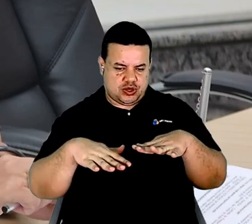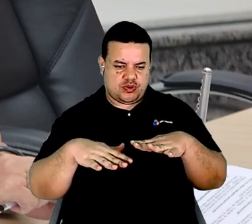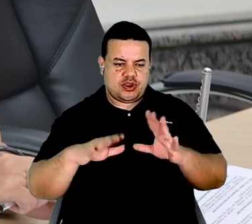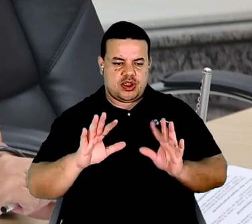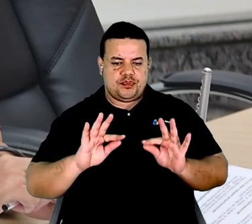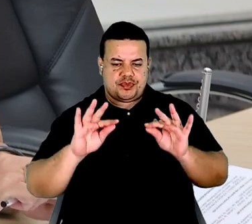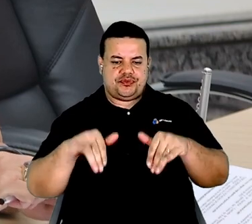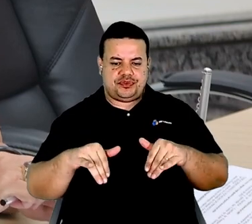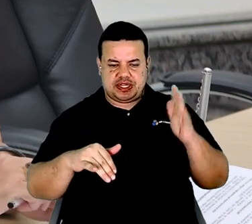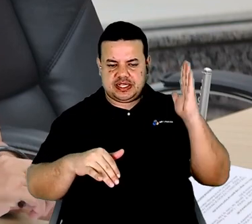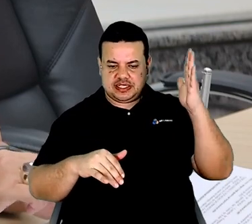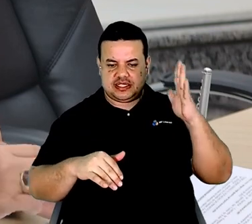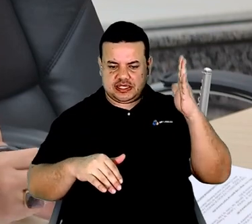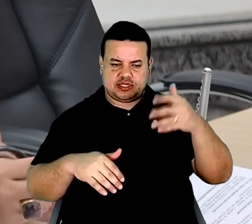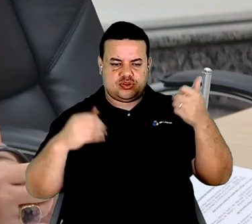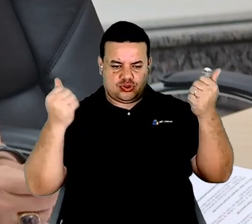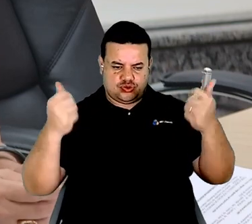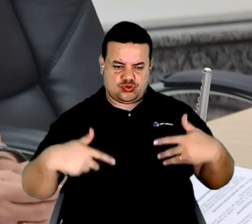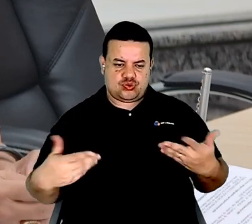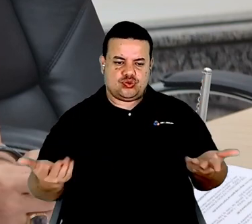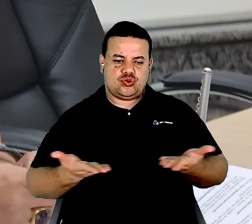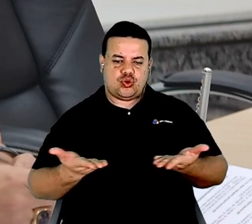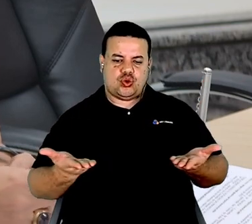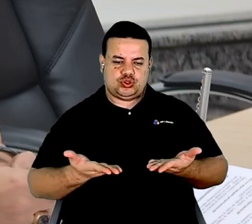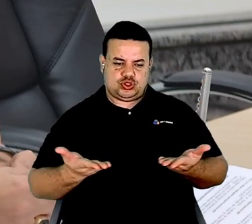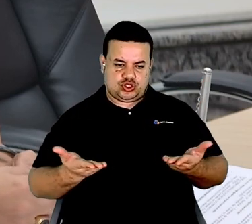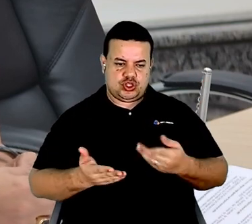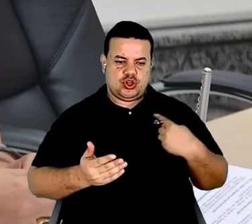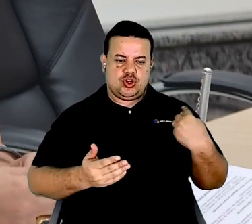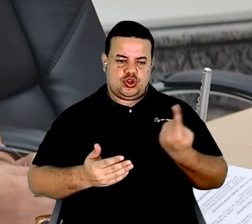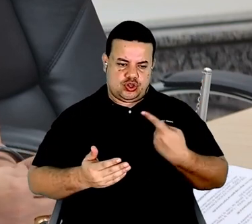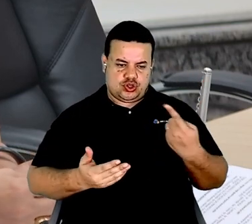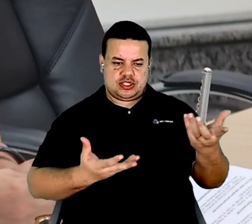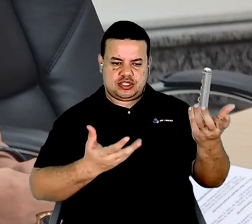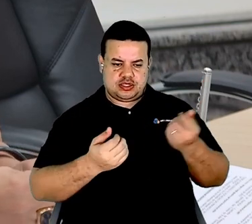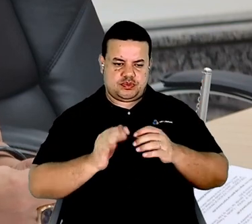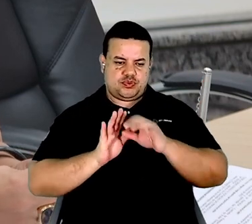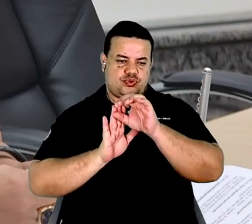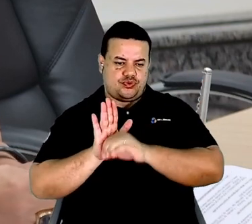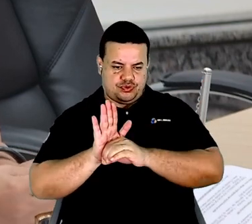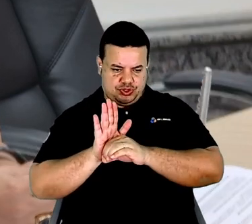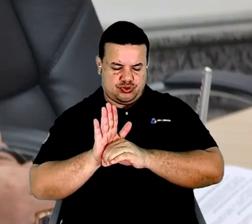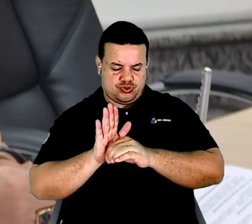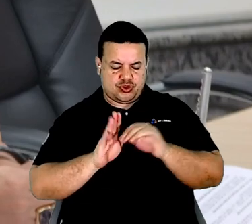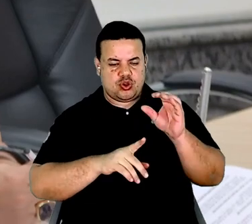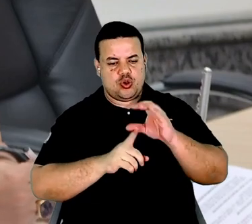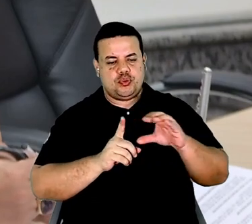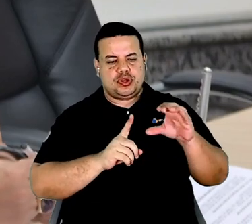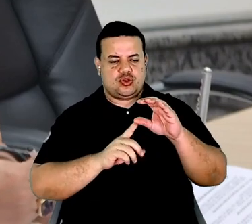minha fala aqui hoje, nós recebemos um ofício da comunidade escolar